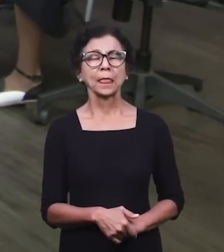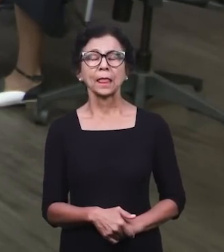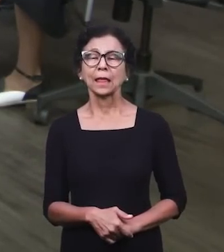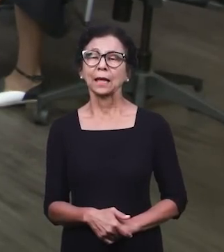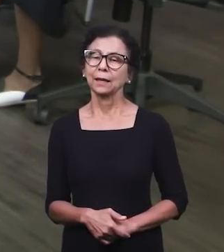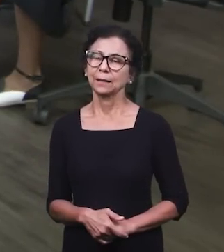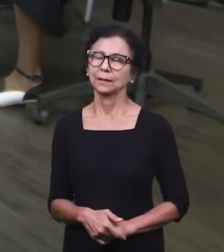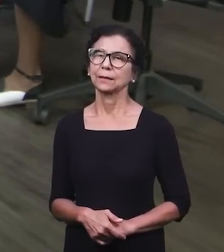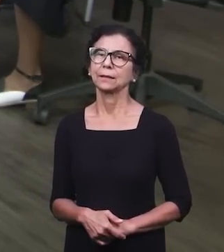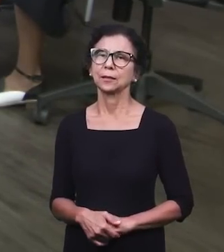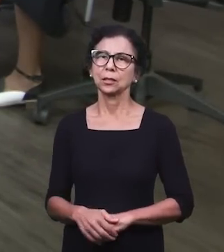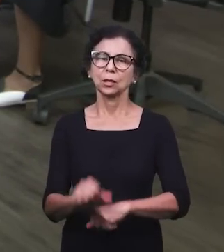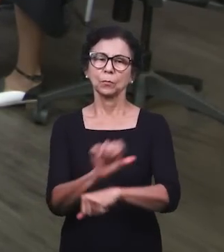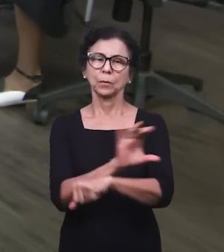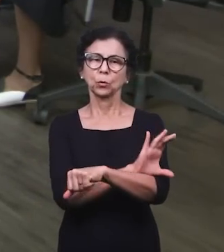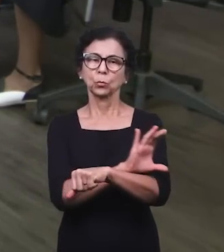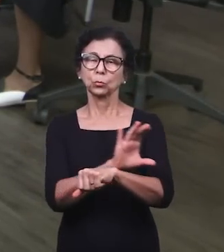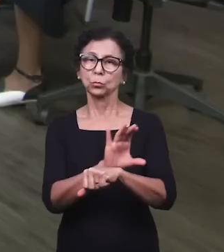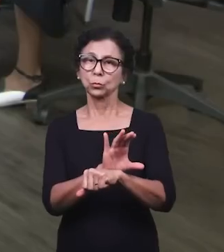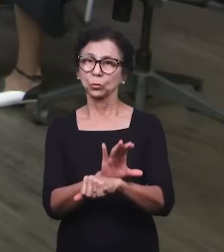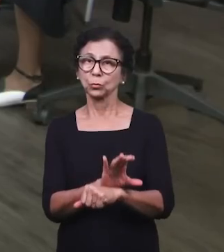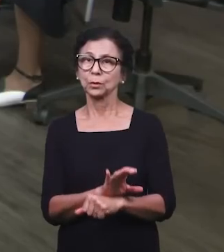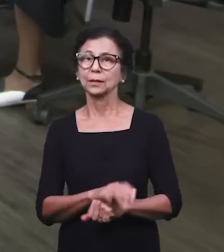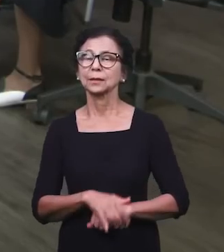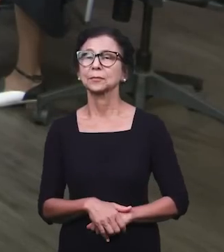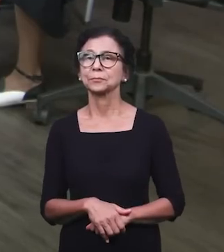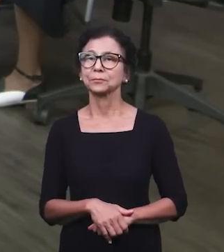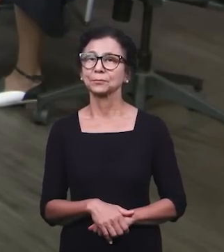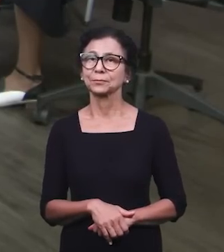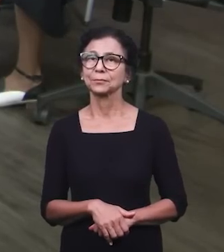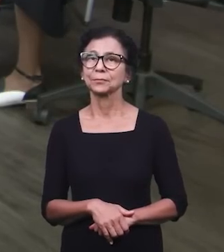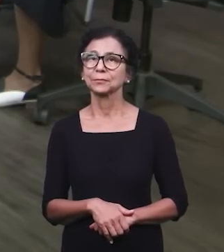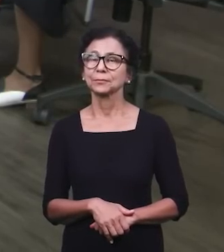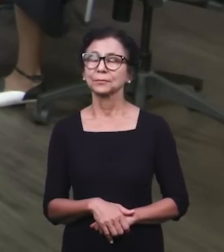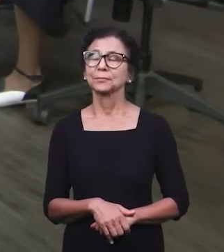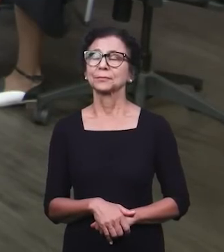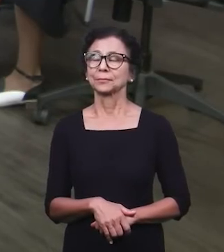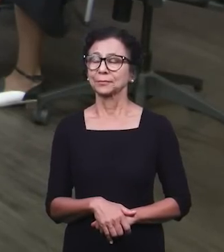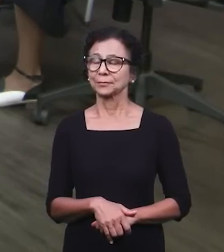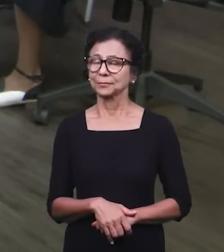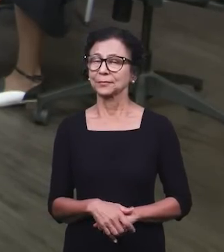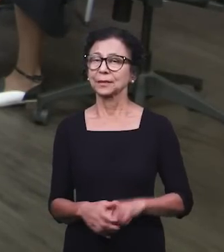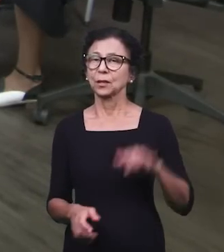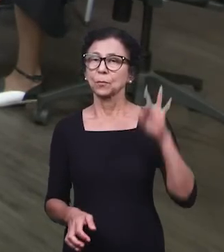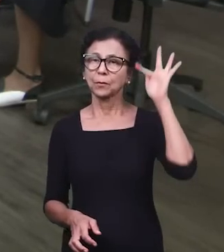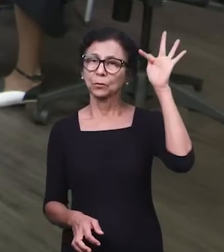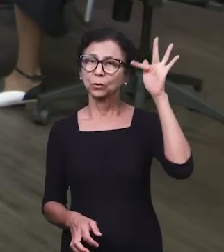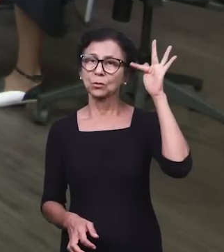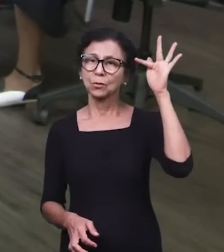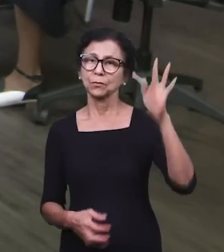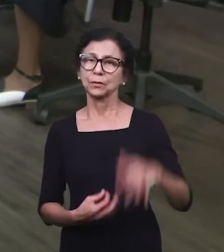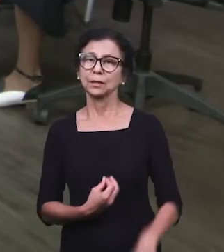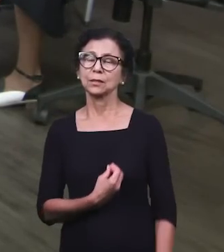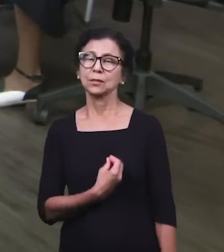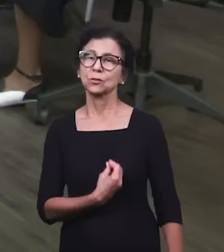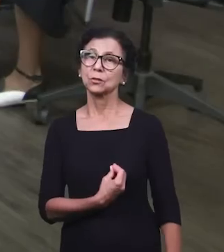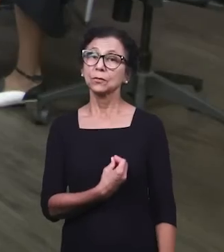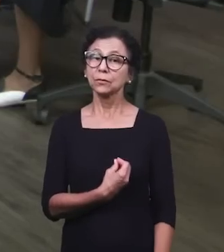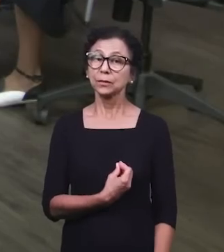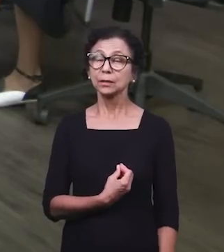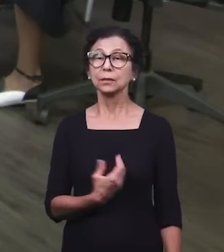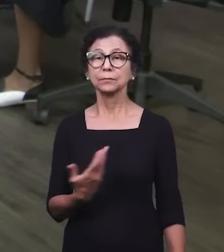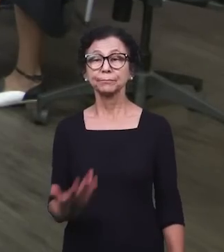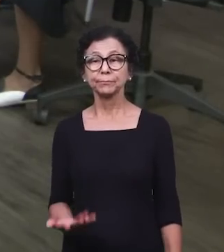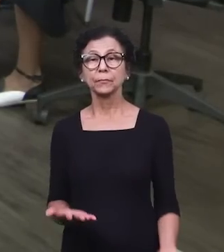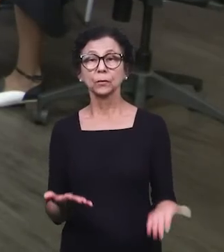cultura, de filosofia até de vida que o jovem, de consumo, que o jovem precisa aprender.